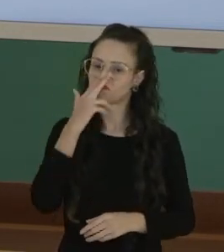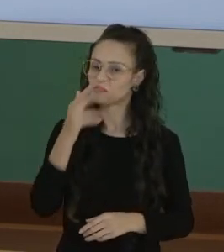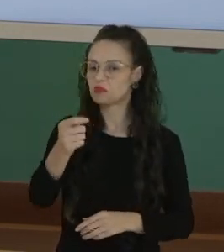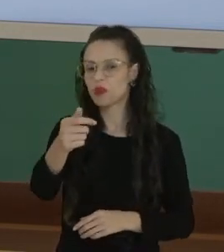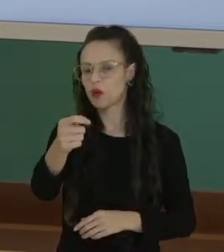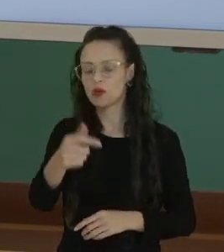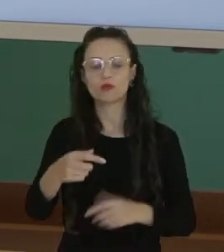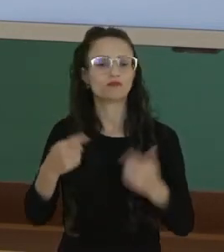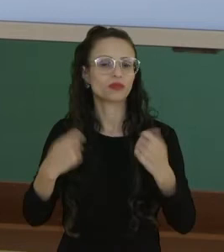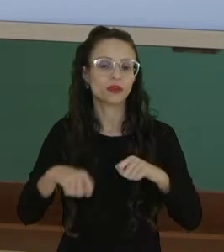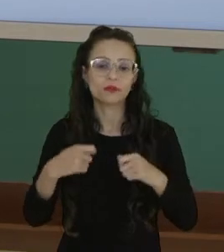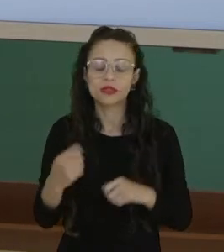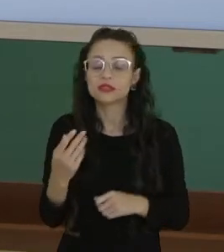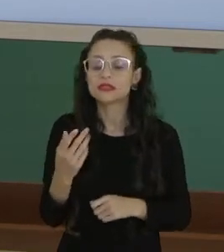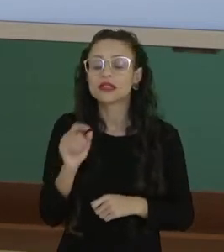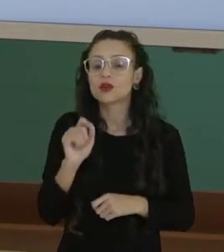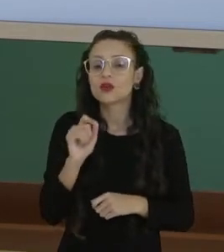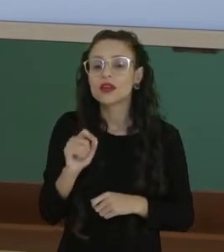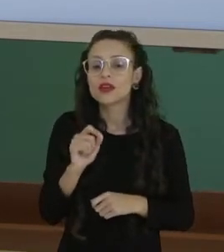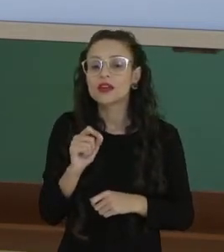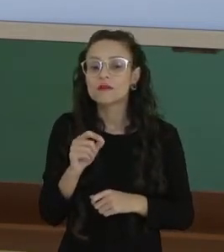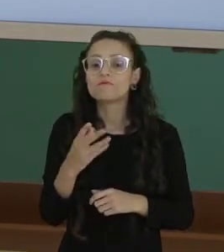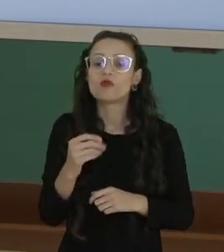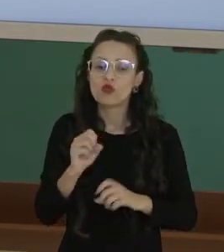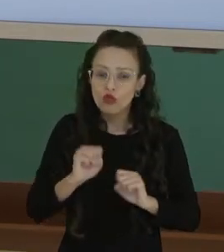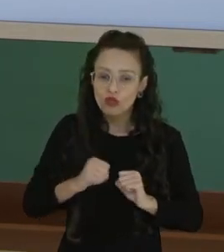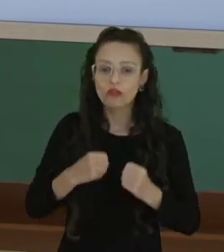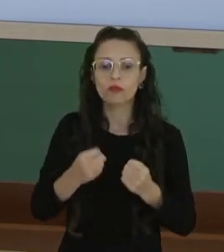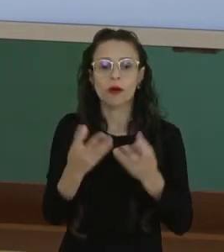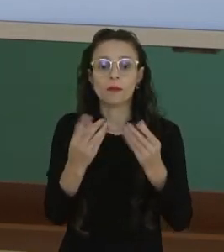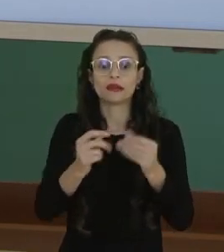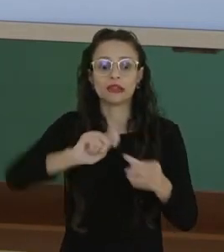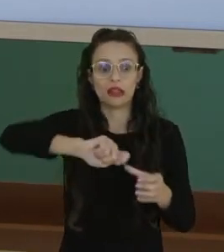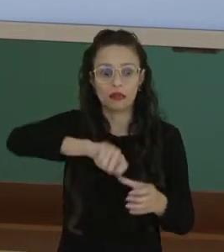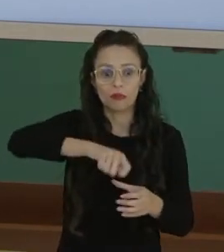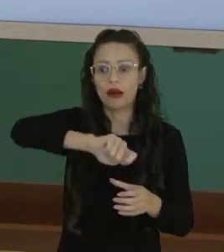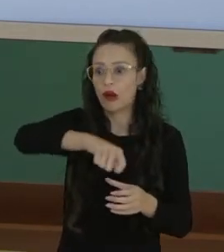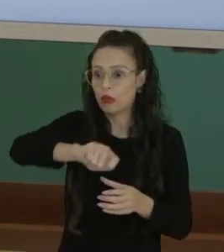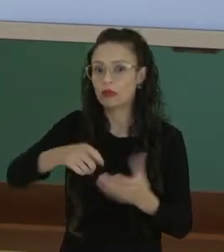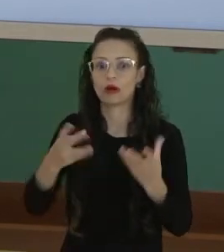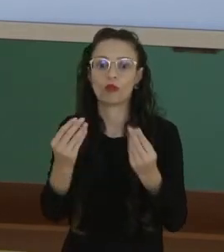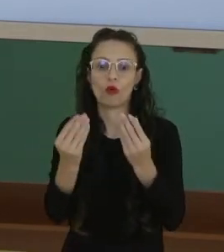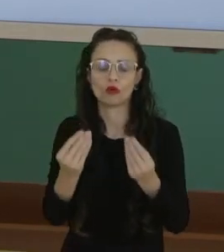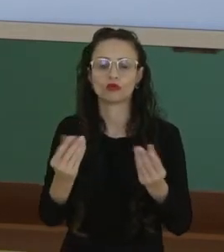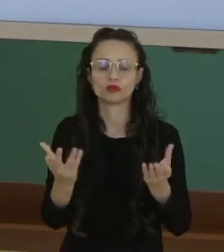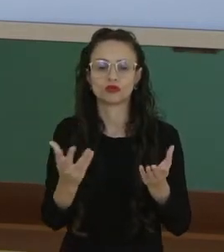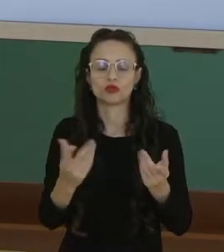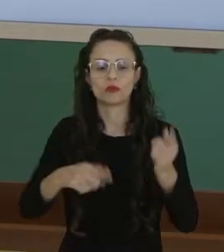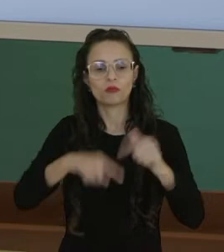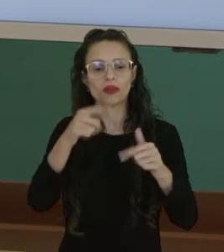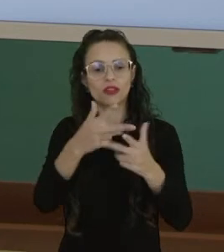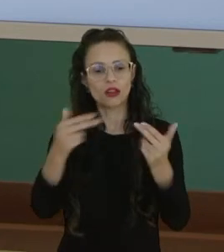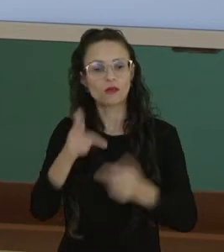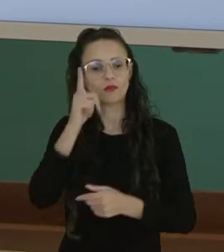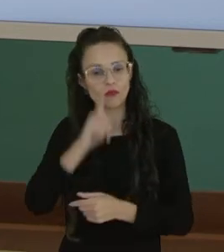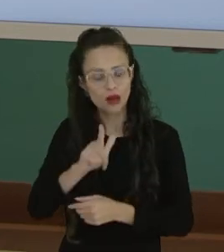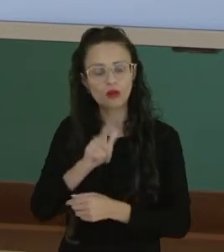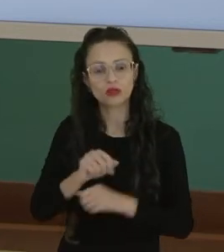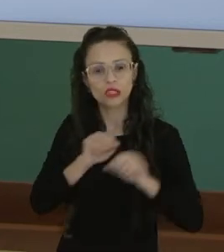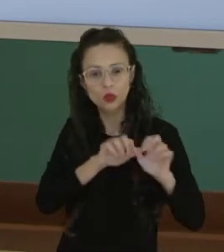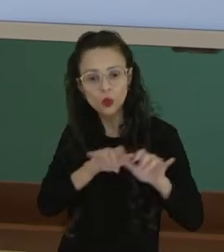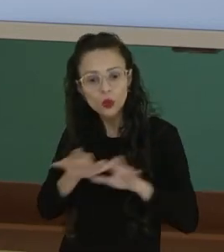tem que ter bastante empenho, bastante limão ali, muitas vezes, bastante equipamento para você poder gerar uma